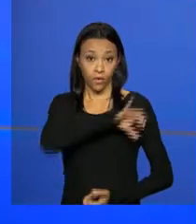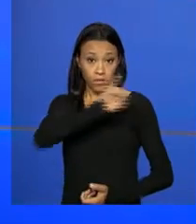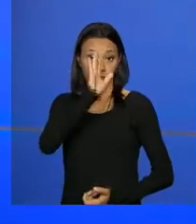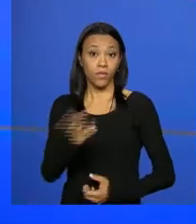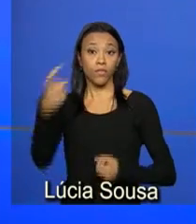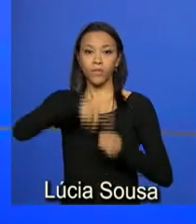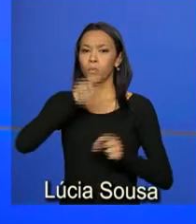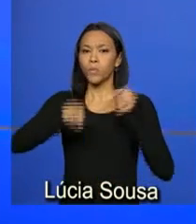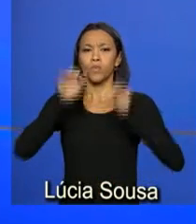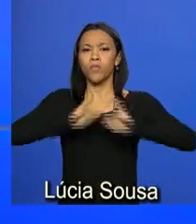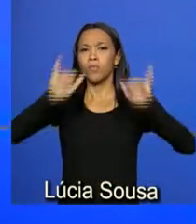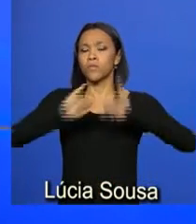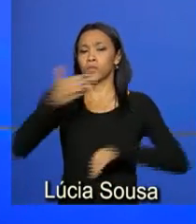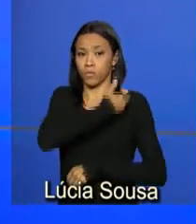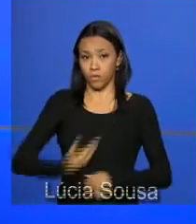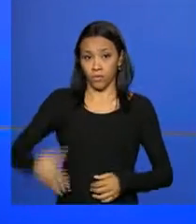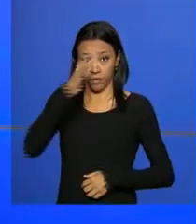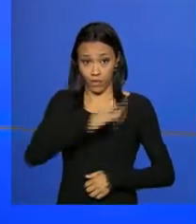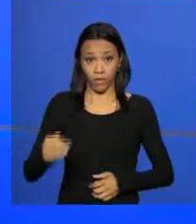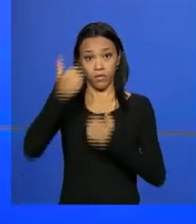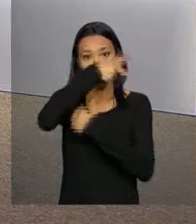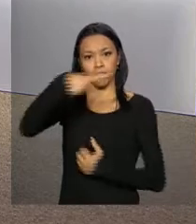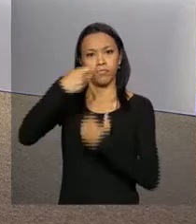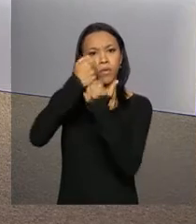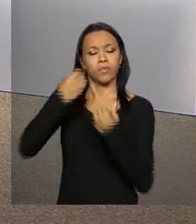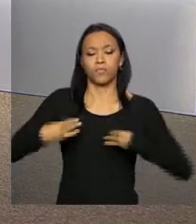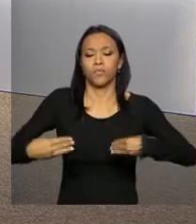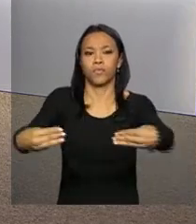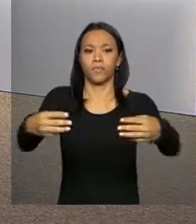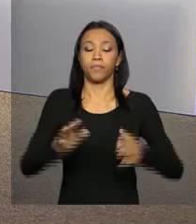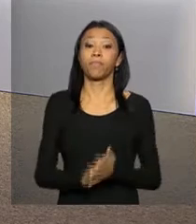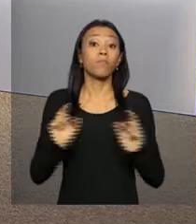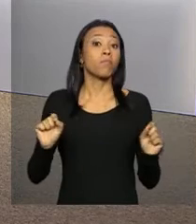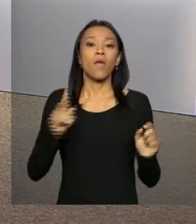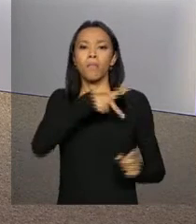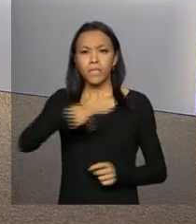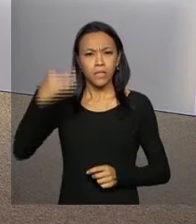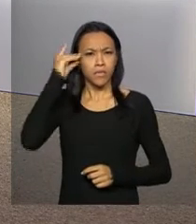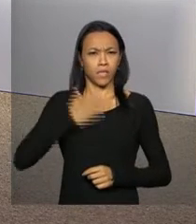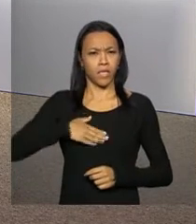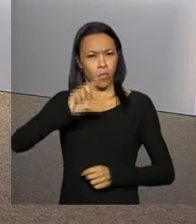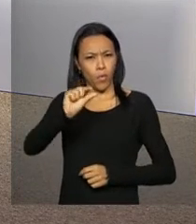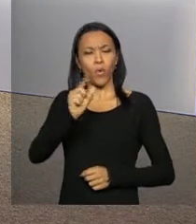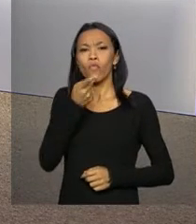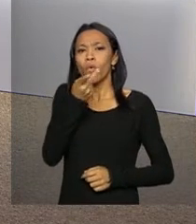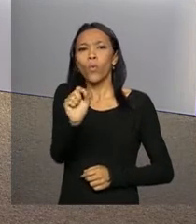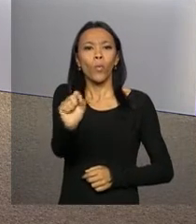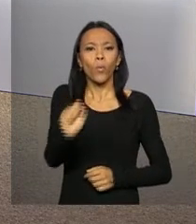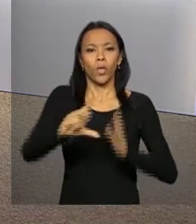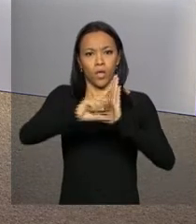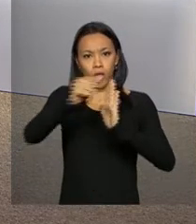Olá, voltamos com as informações do Poder Executivo Federal. A presidenta Dilma Rousseff anunciou agora há pouco no Palácio do Planalto medidas